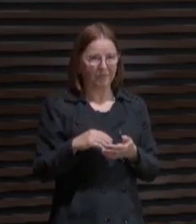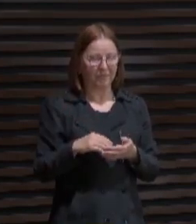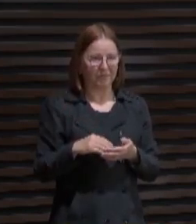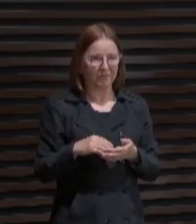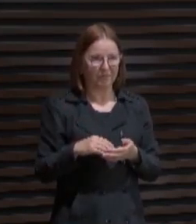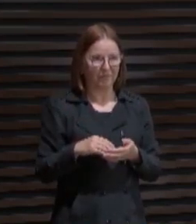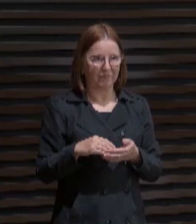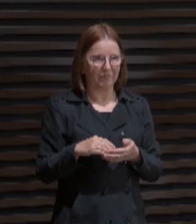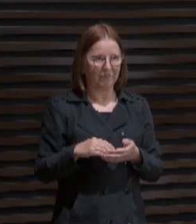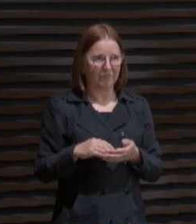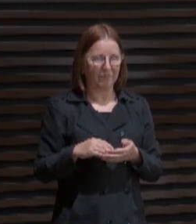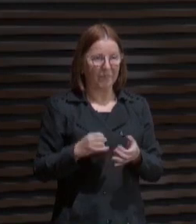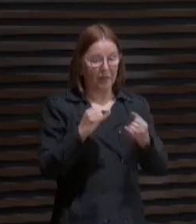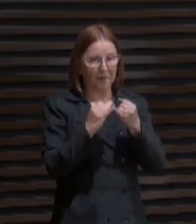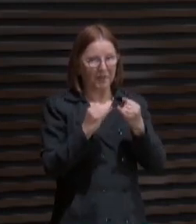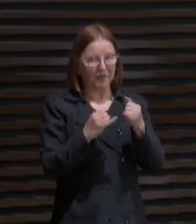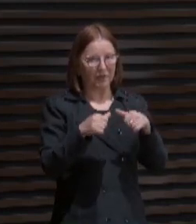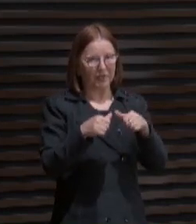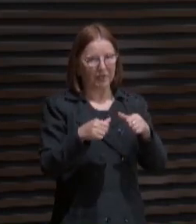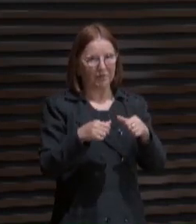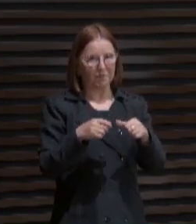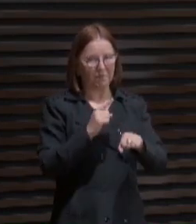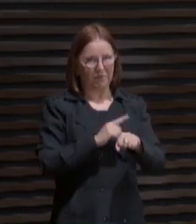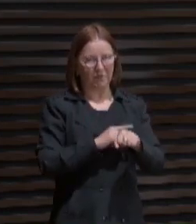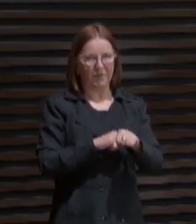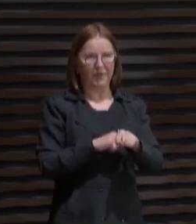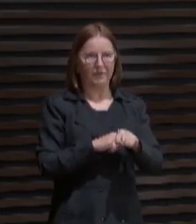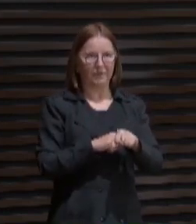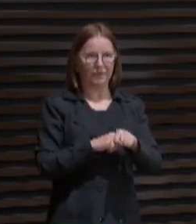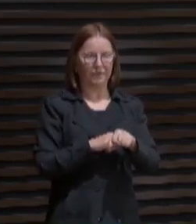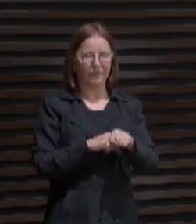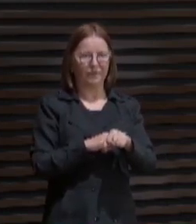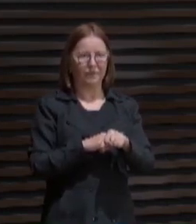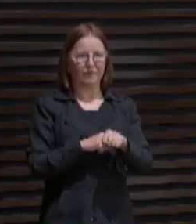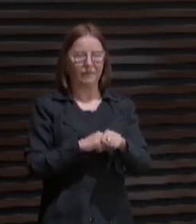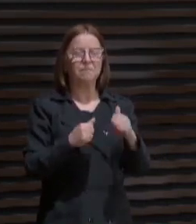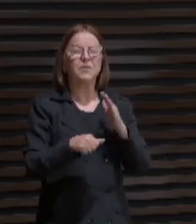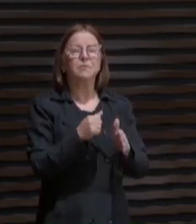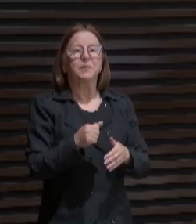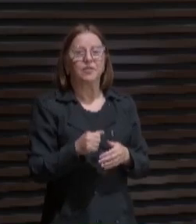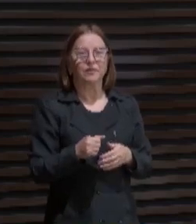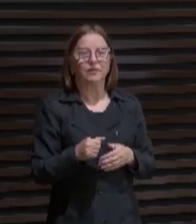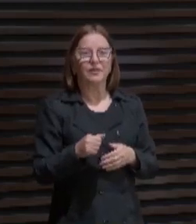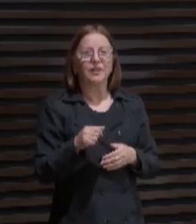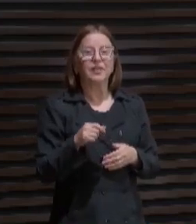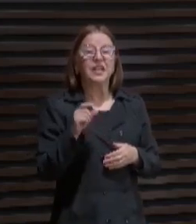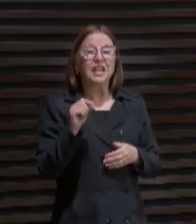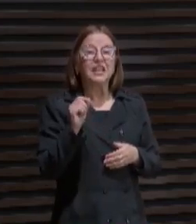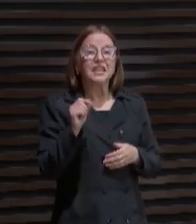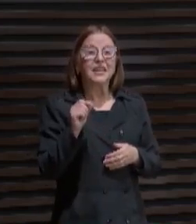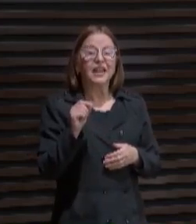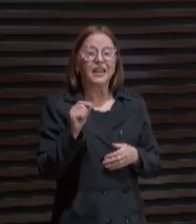encontros. Quem vem de encontro a quem? É Jesus que